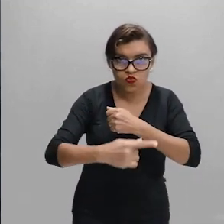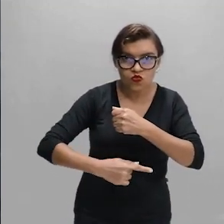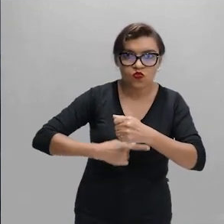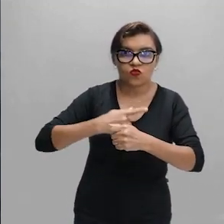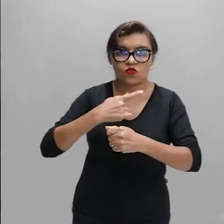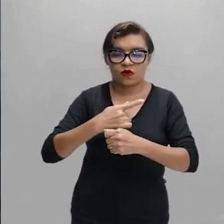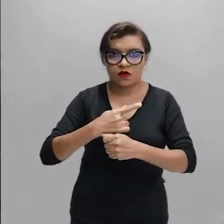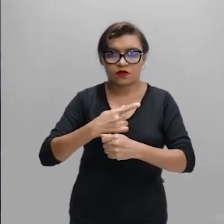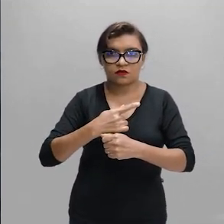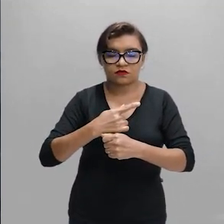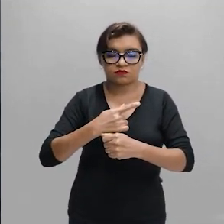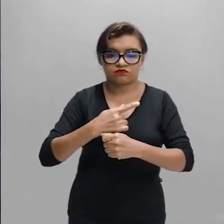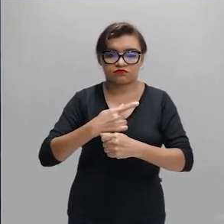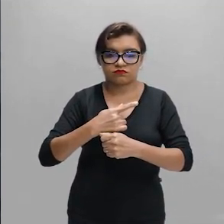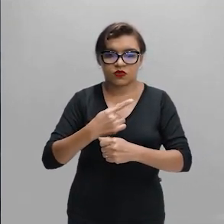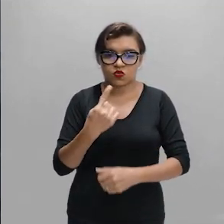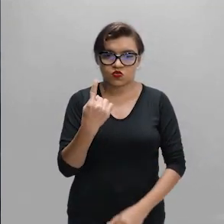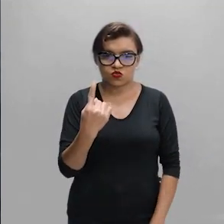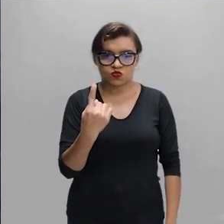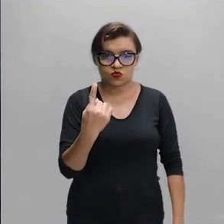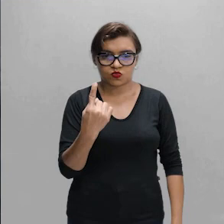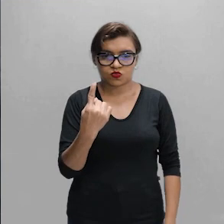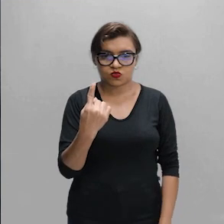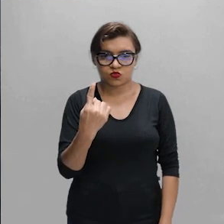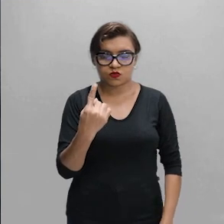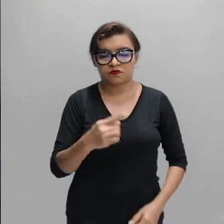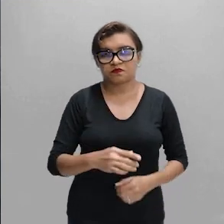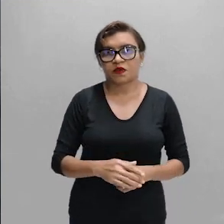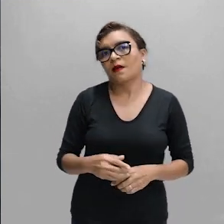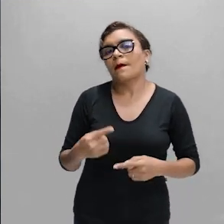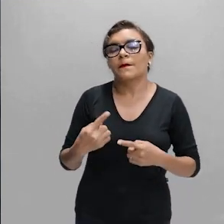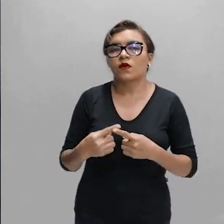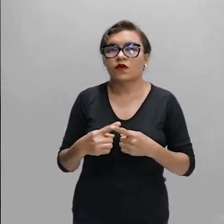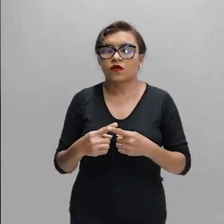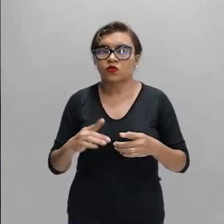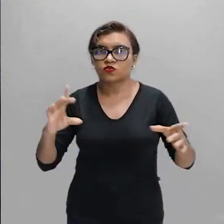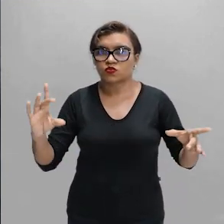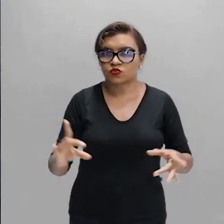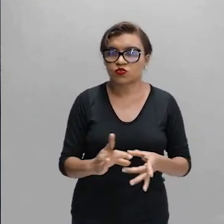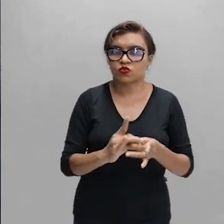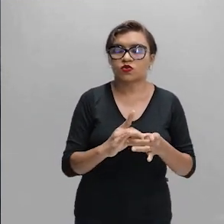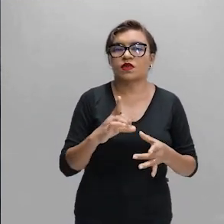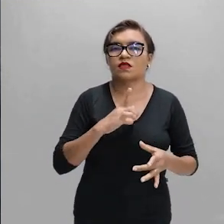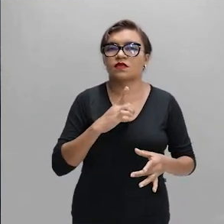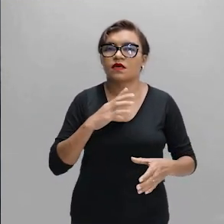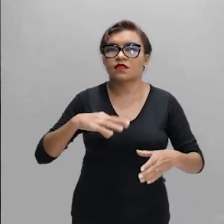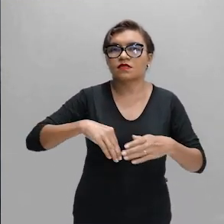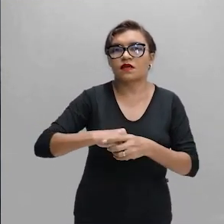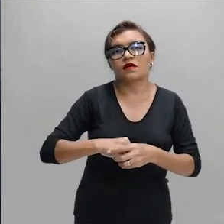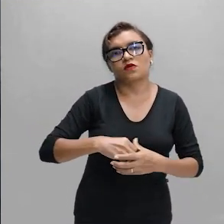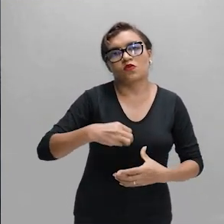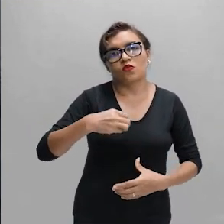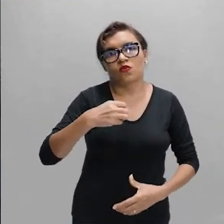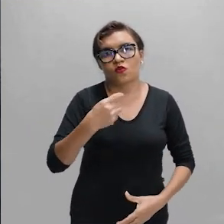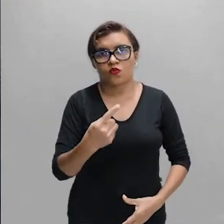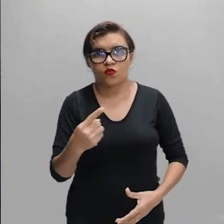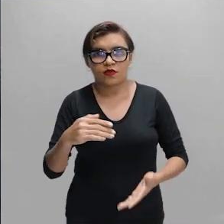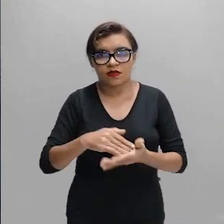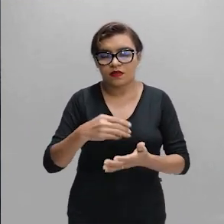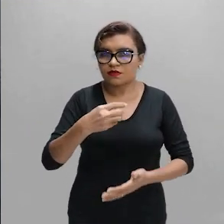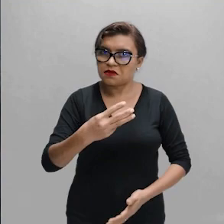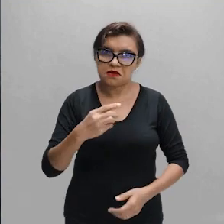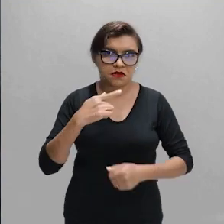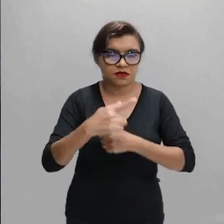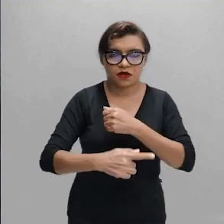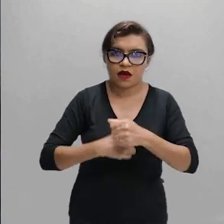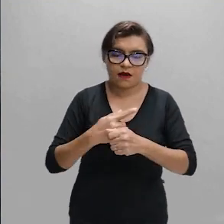eles apresentam ali de 1 a 3 átomos na última camada, tá ok? Isso justamente para poder